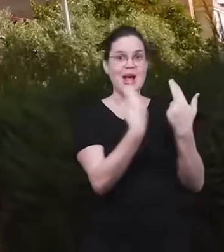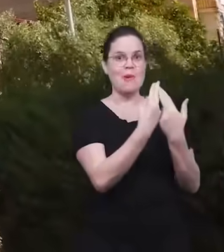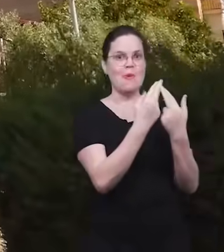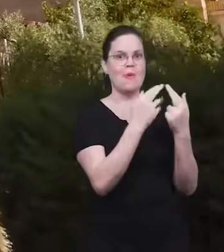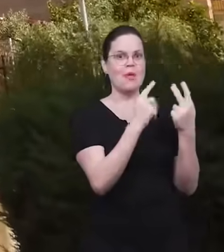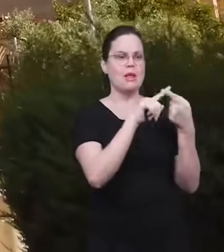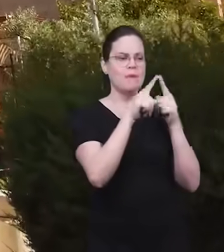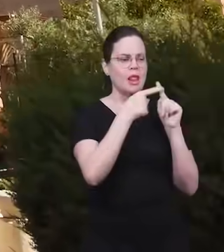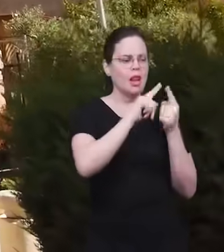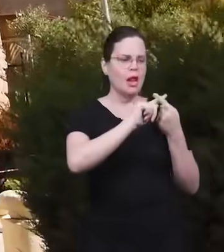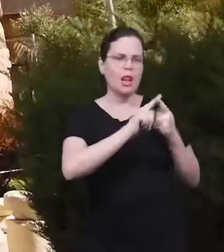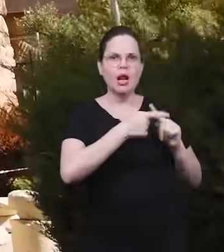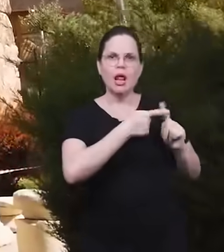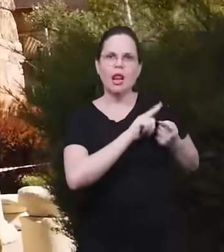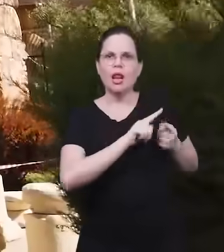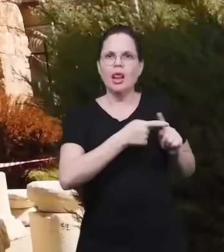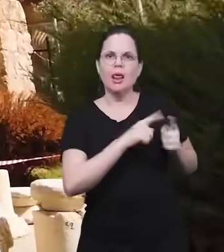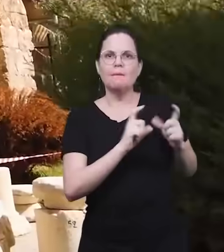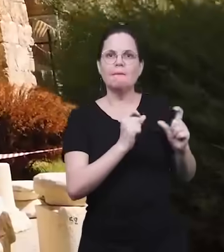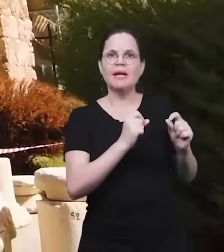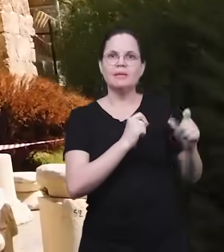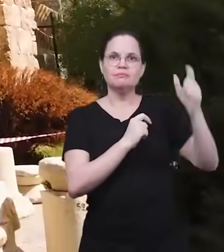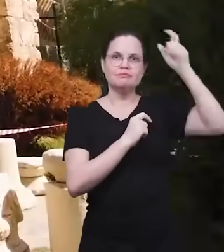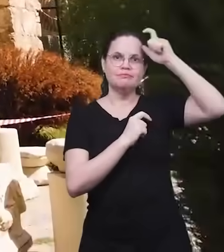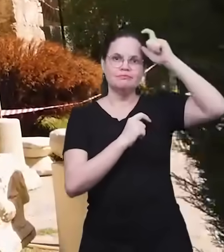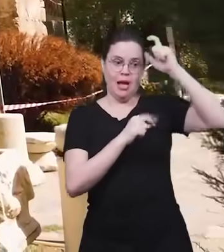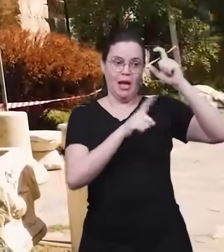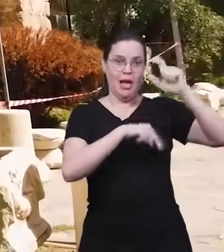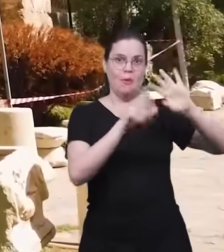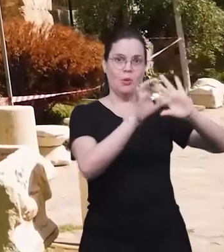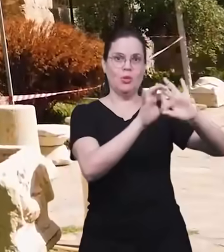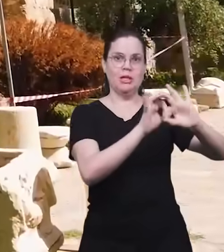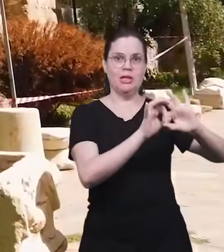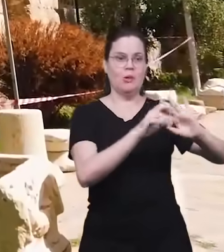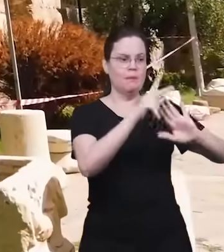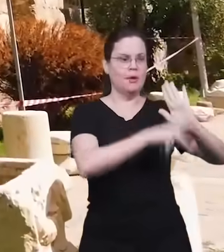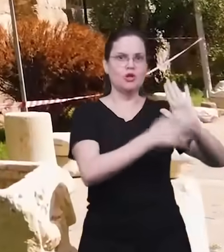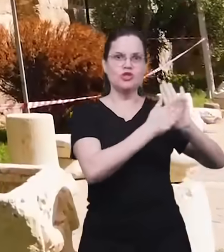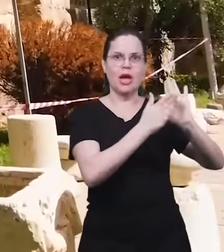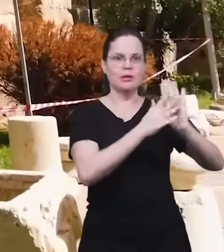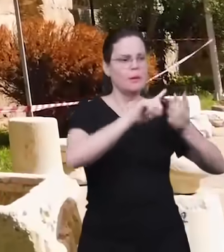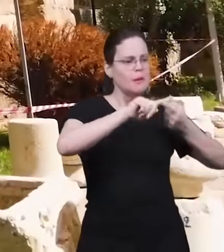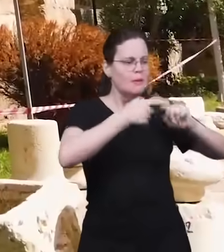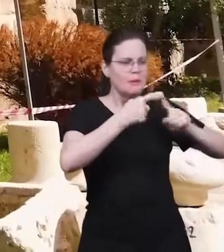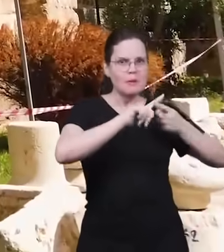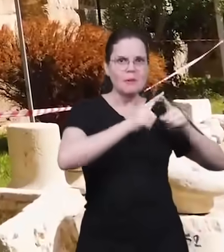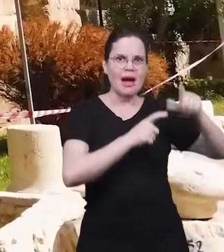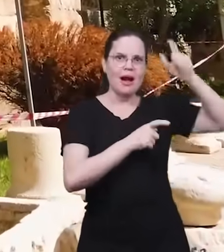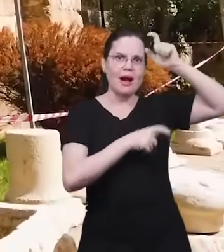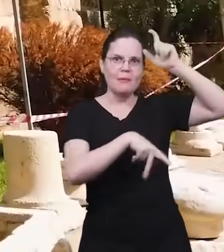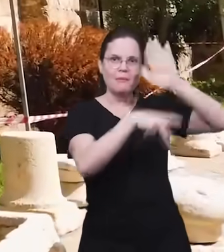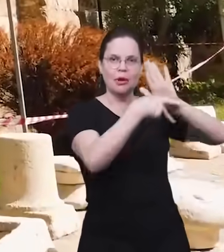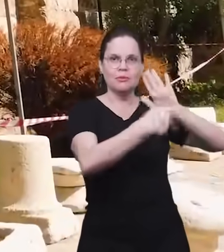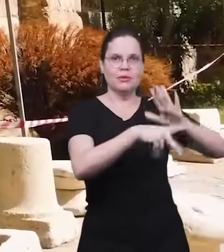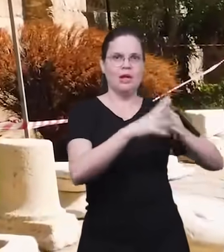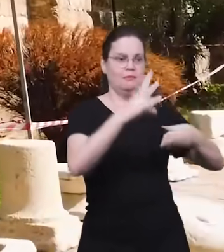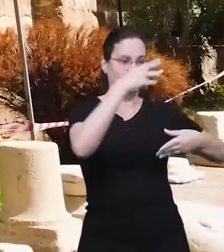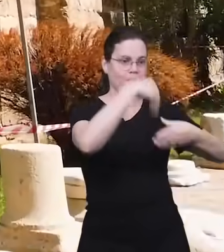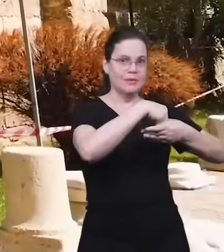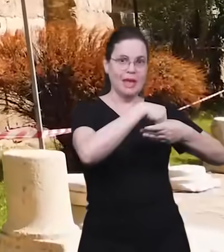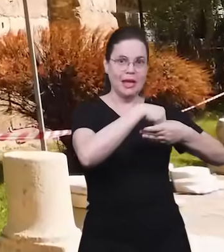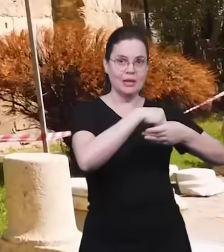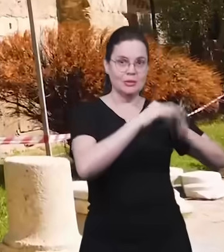que a sinagoga? A sinagoga é uma união de projetos dentro